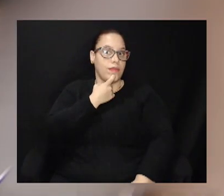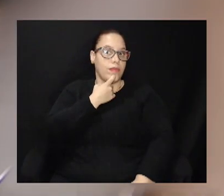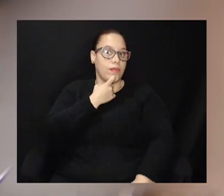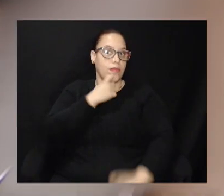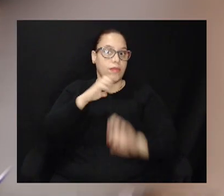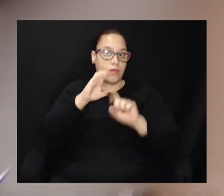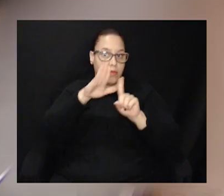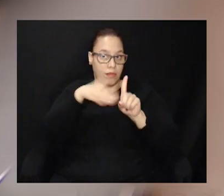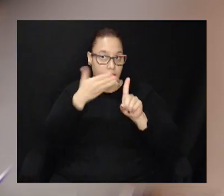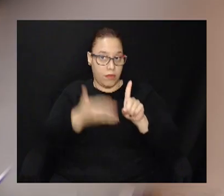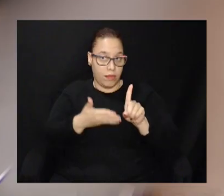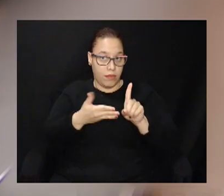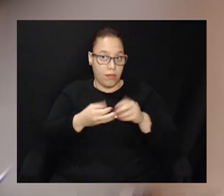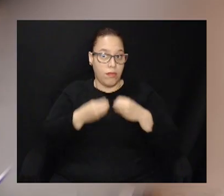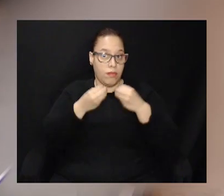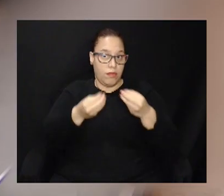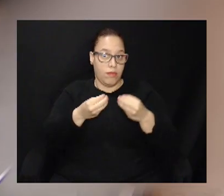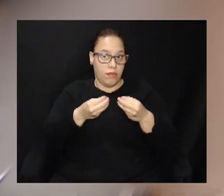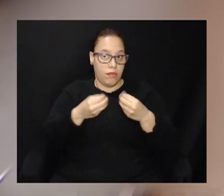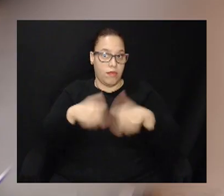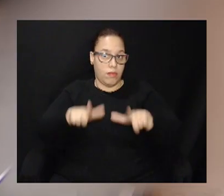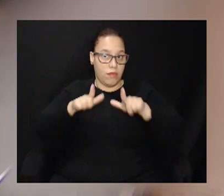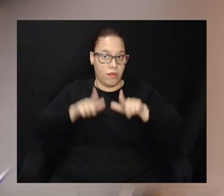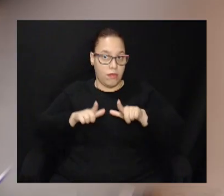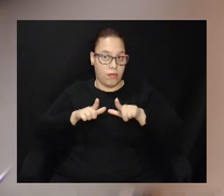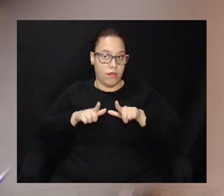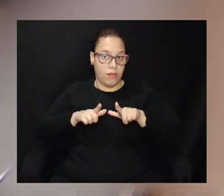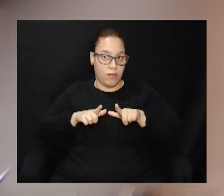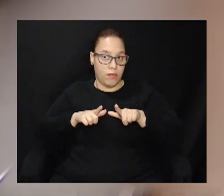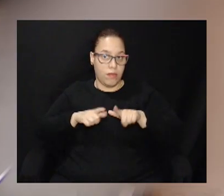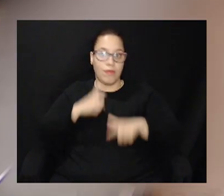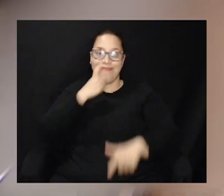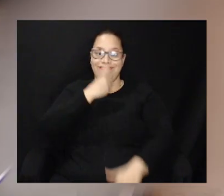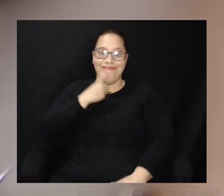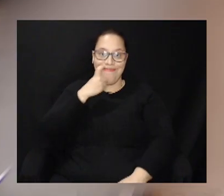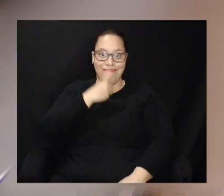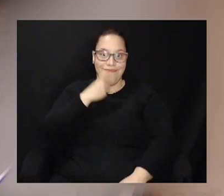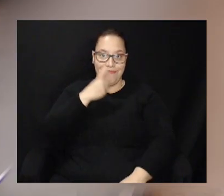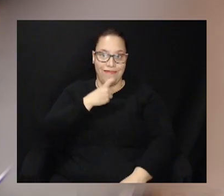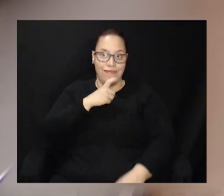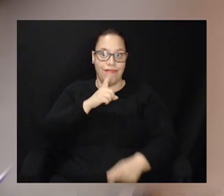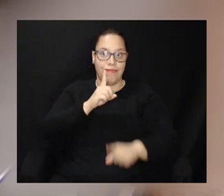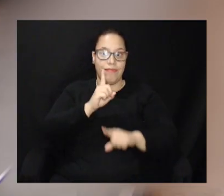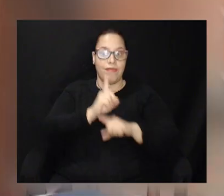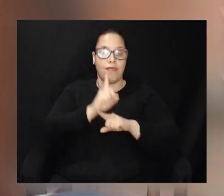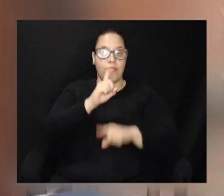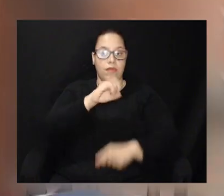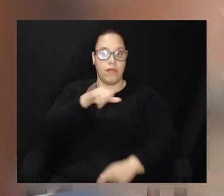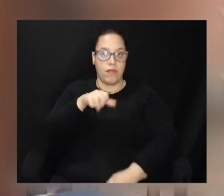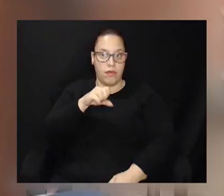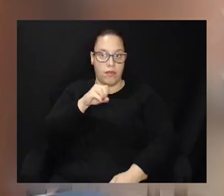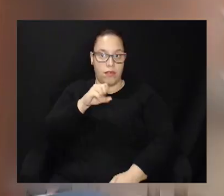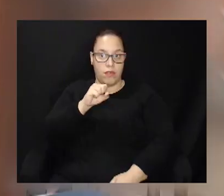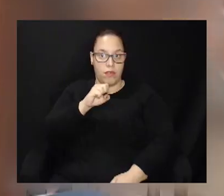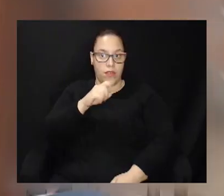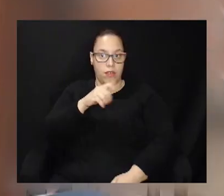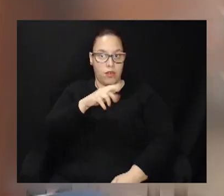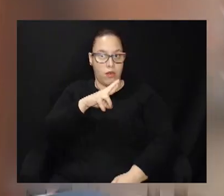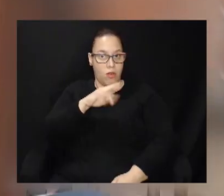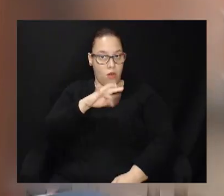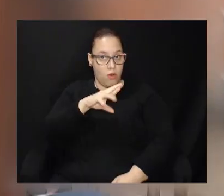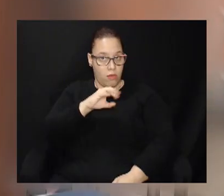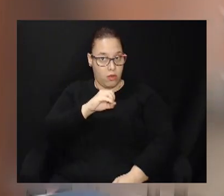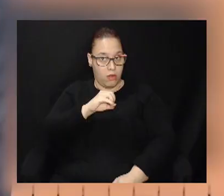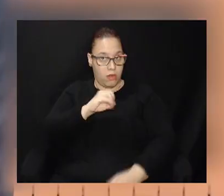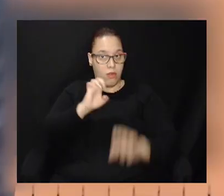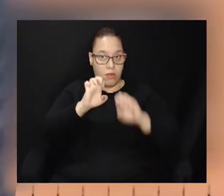para a entrega do diploma de mérito odontológico Dr. José Roberto Magalhães Teixeira. O evento foi